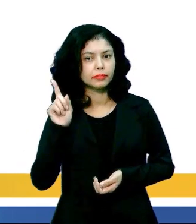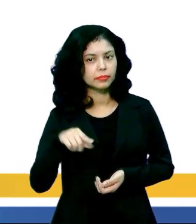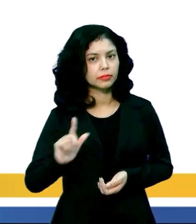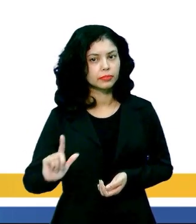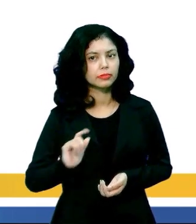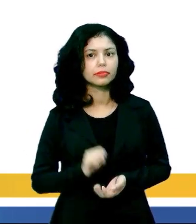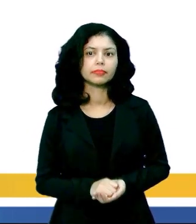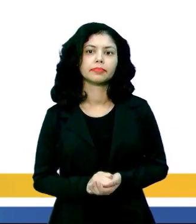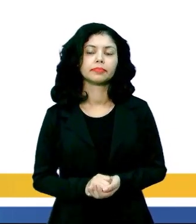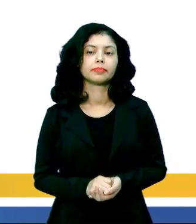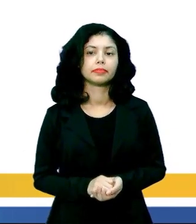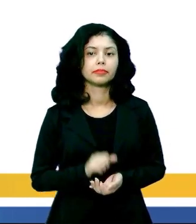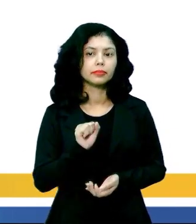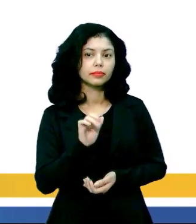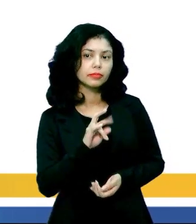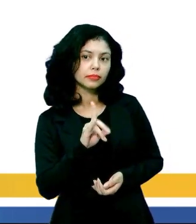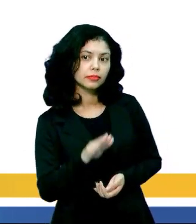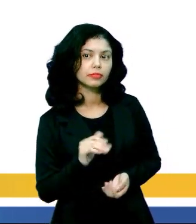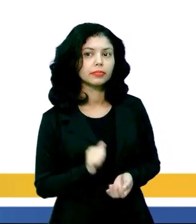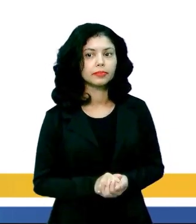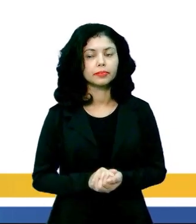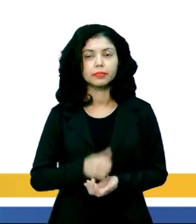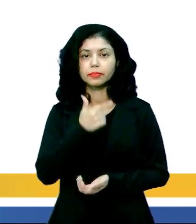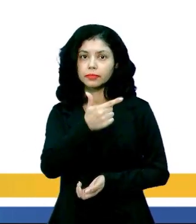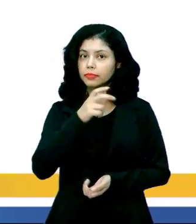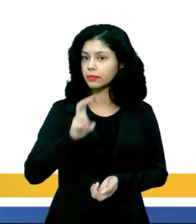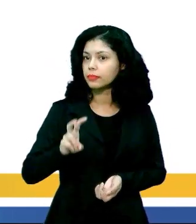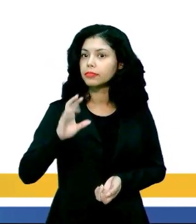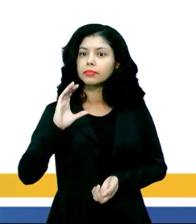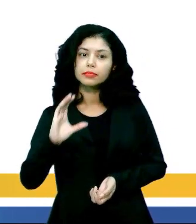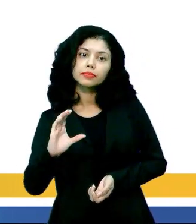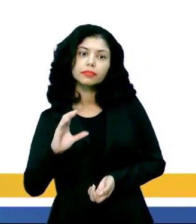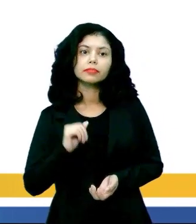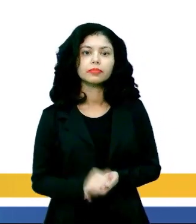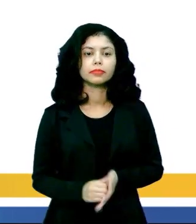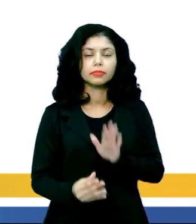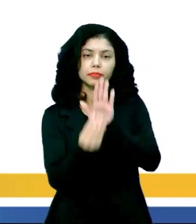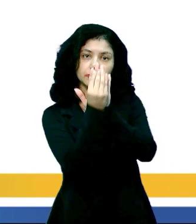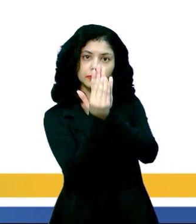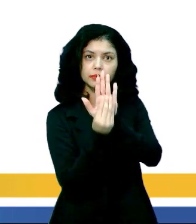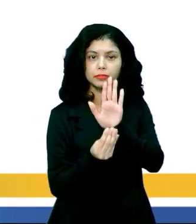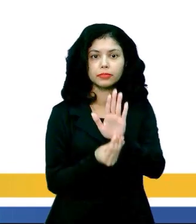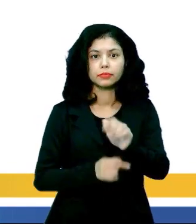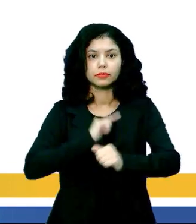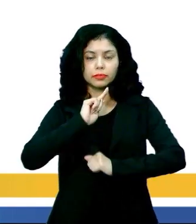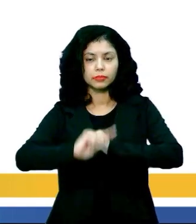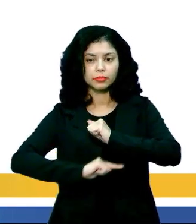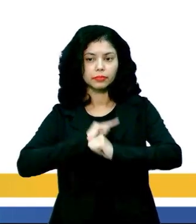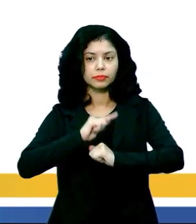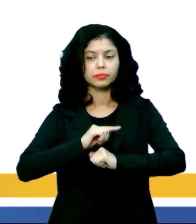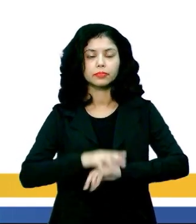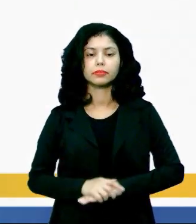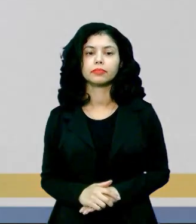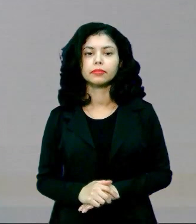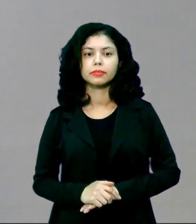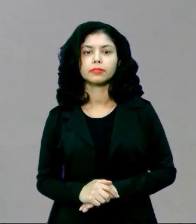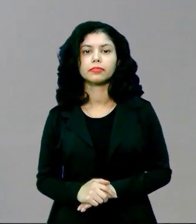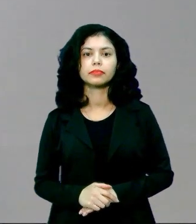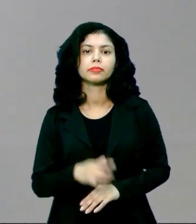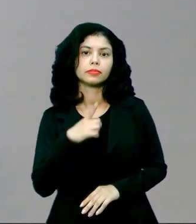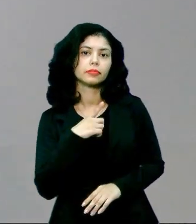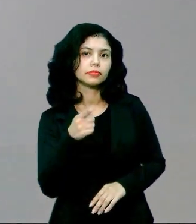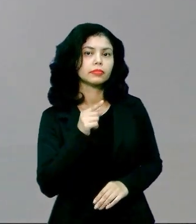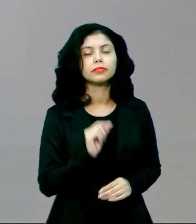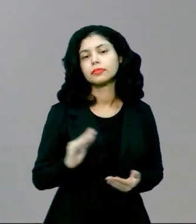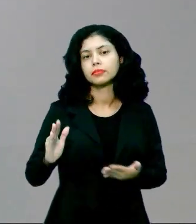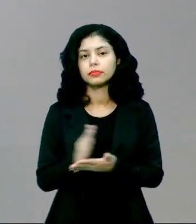em mol por litro de uma solução saturada de sulfato de bário a 25 graus é. Então, olha só, nós temos